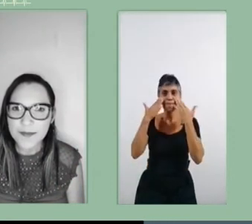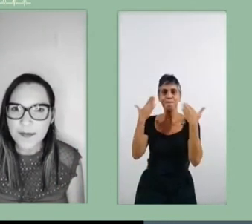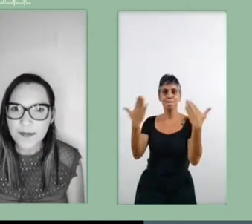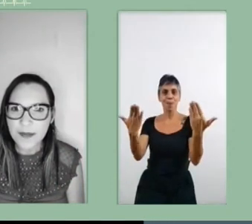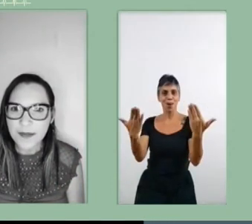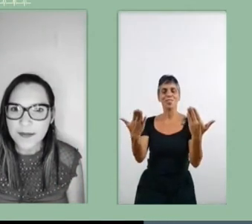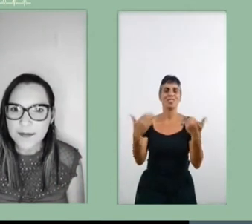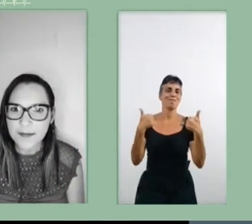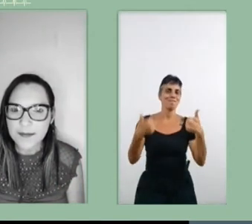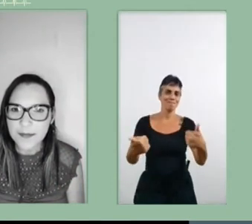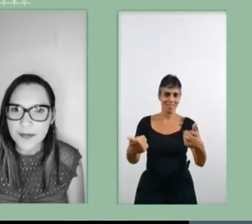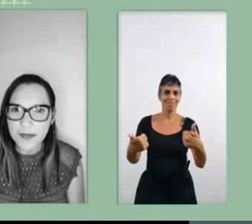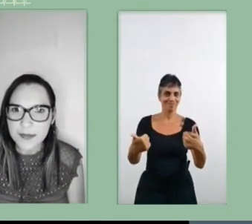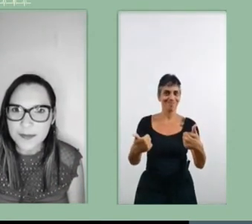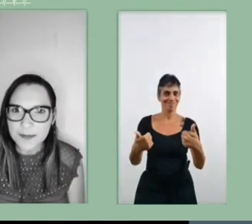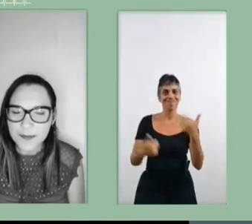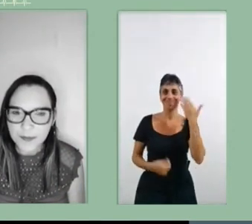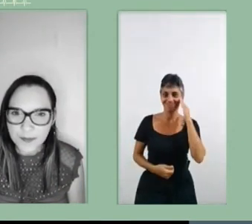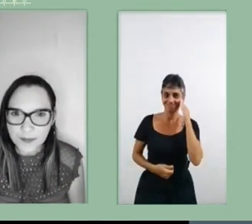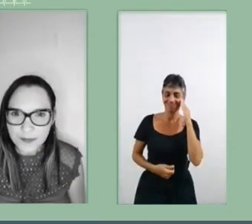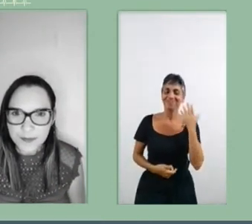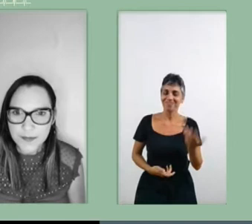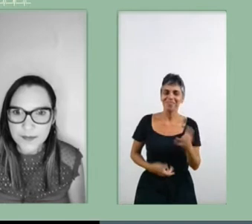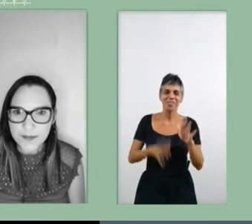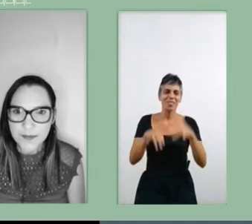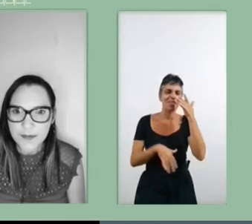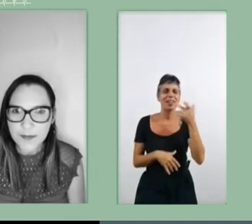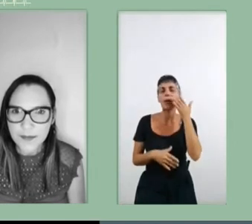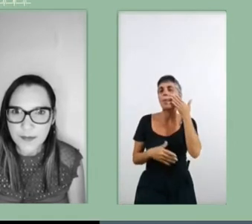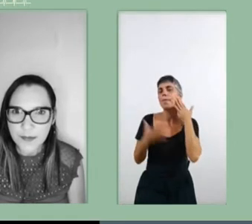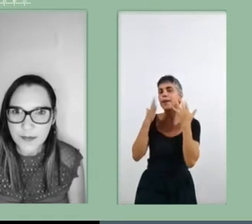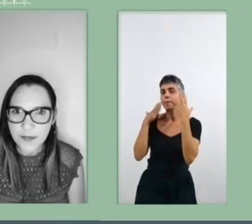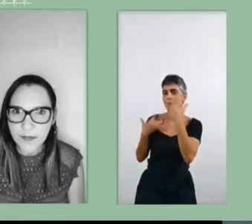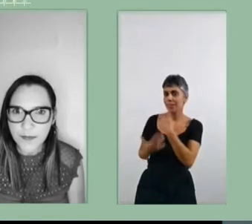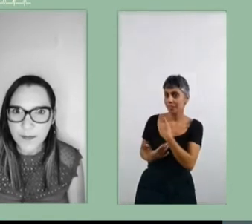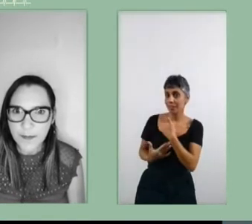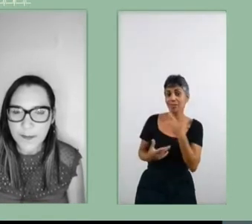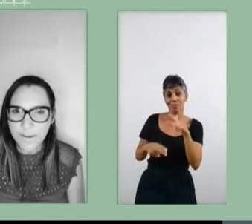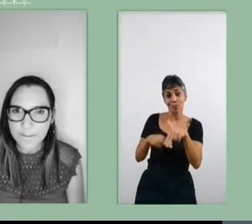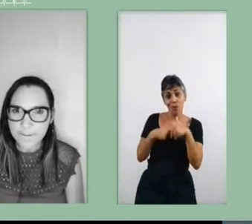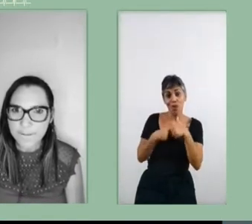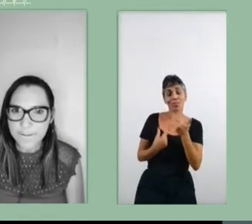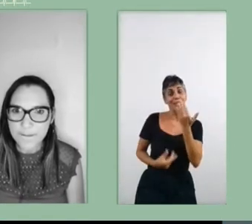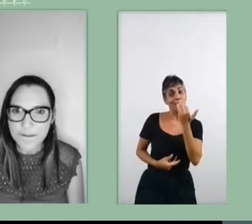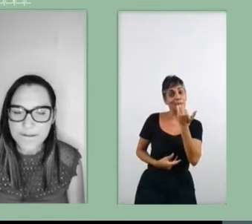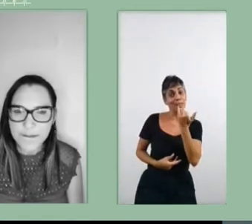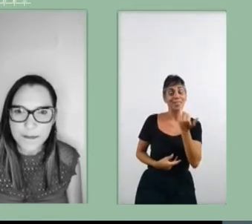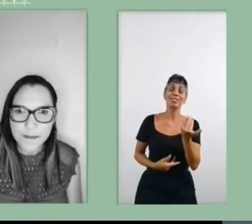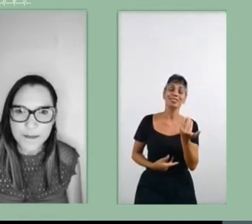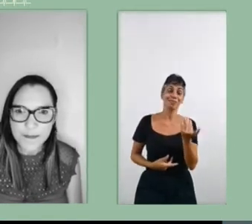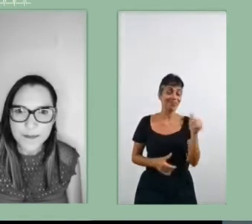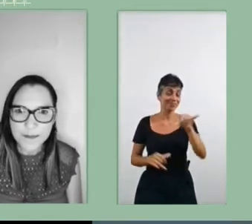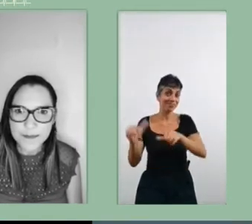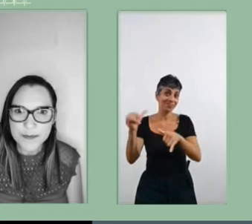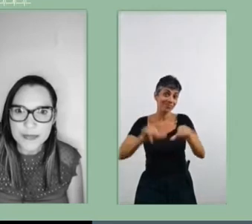é o que a gente se alimenta. As pessoas dizem, mas que pele bonita. Mas isso faz parte dos ingredientes que eu coloco no